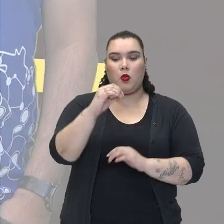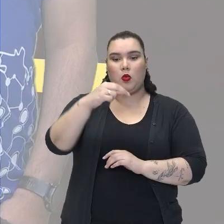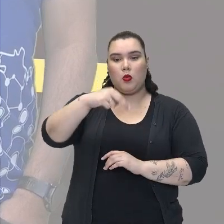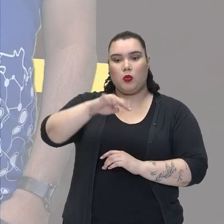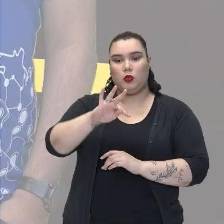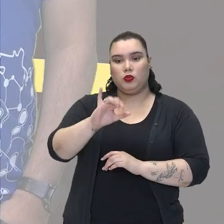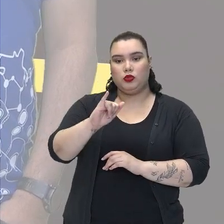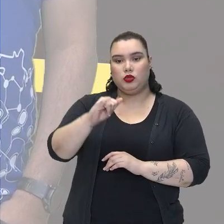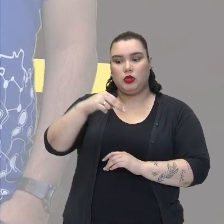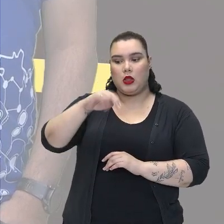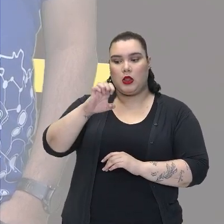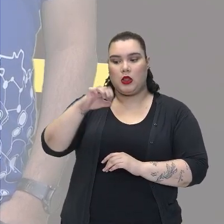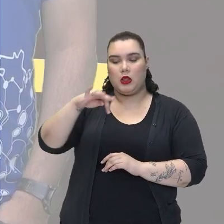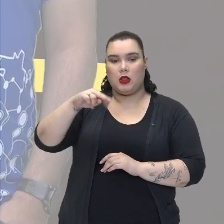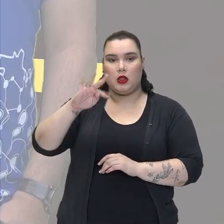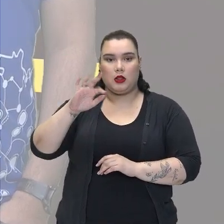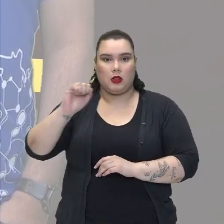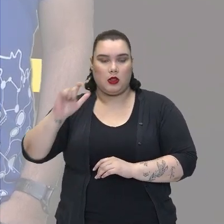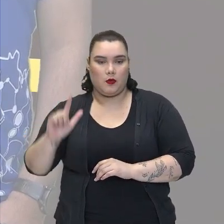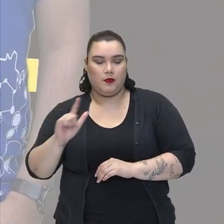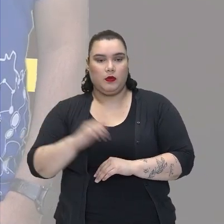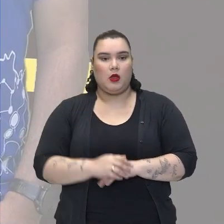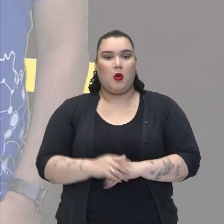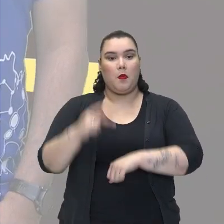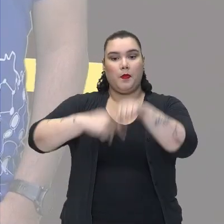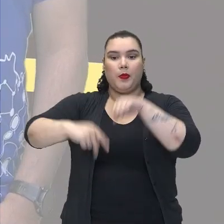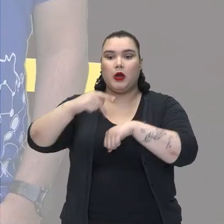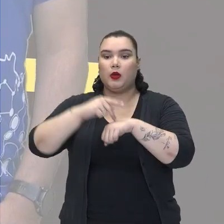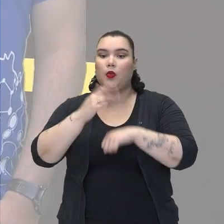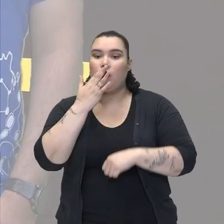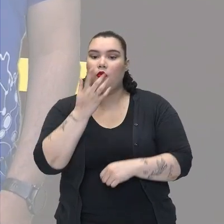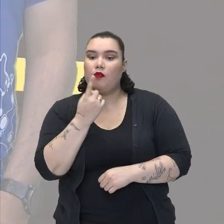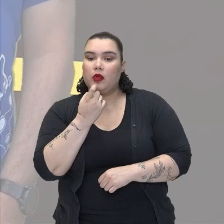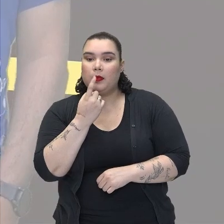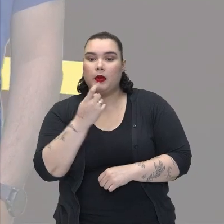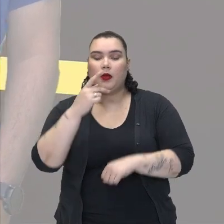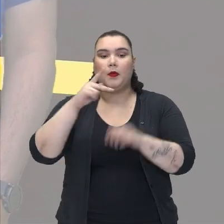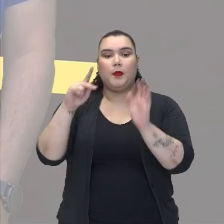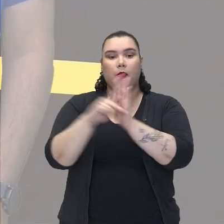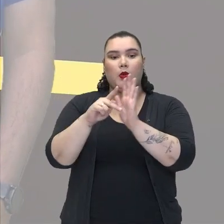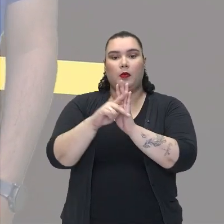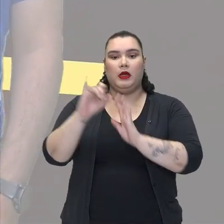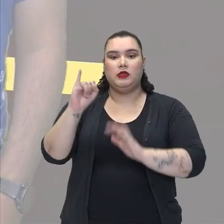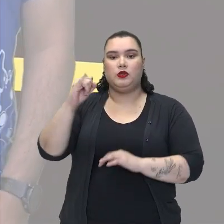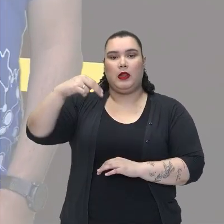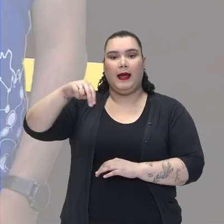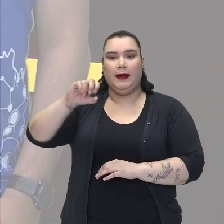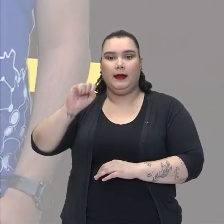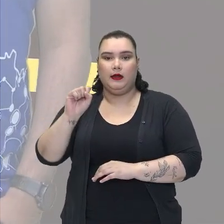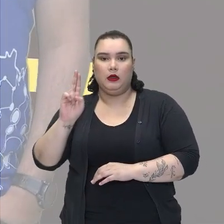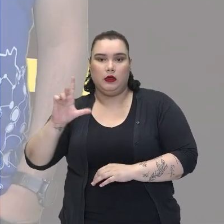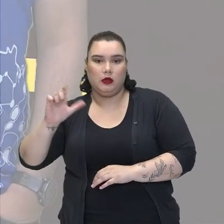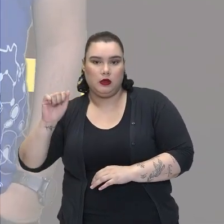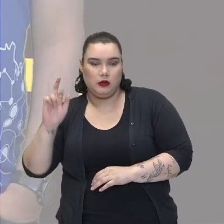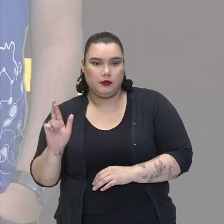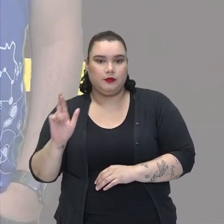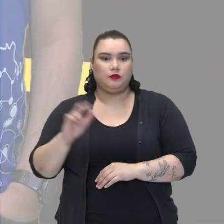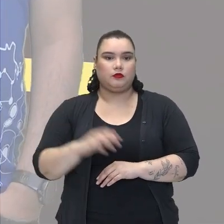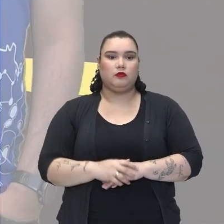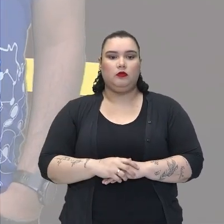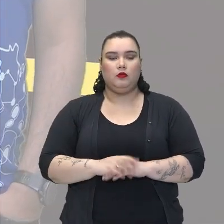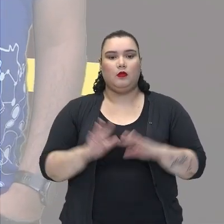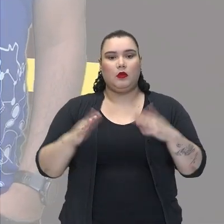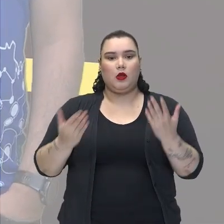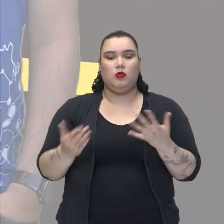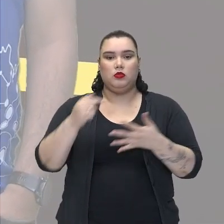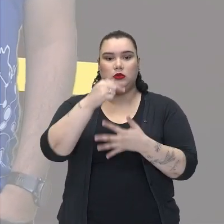Os países que estão em vermelho aqui são da parte insular. Então observa aí que os 5 primeiros países, né,